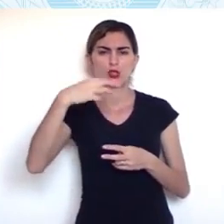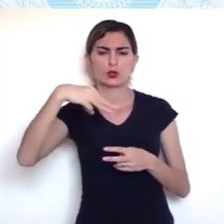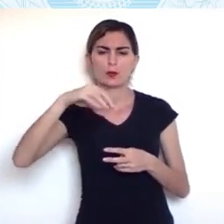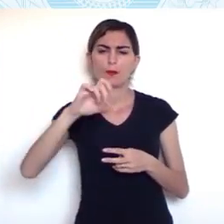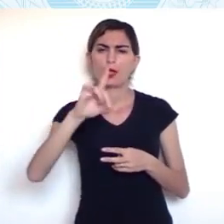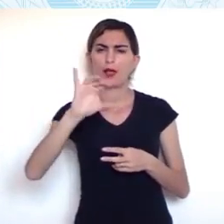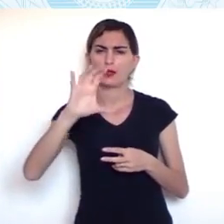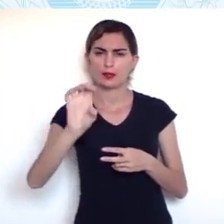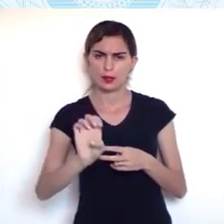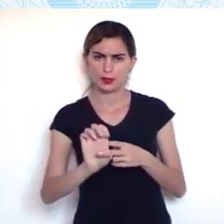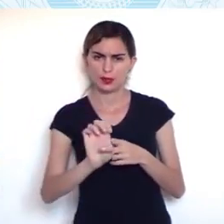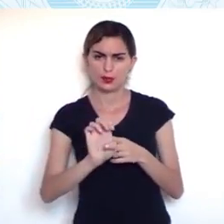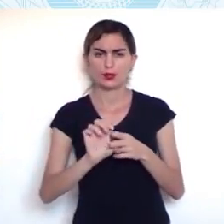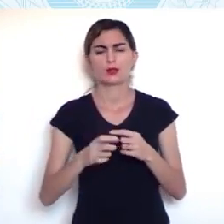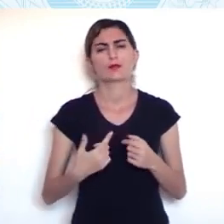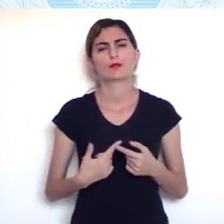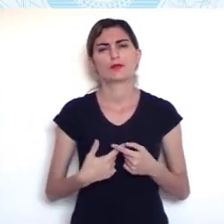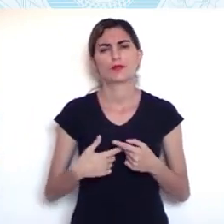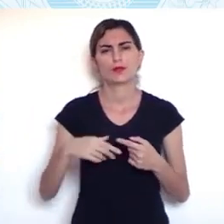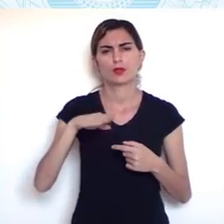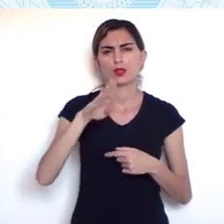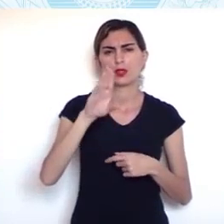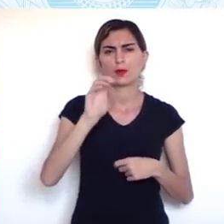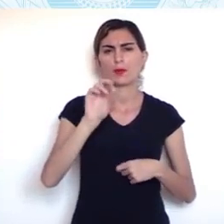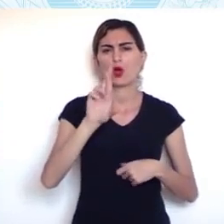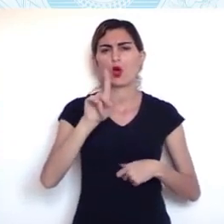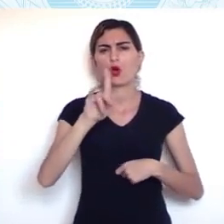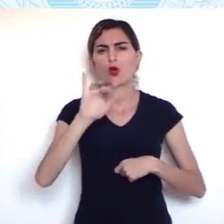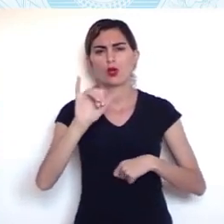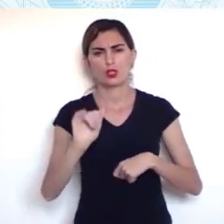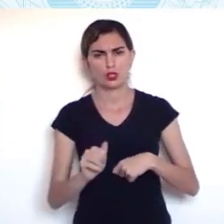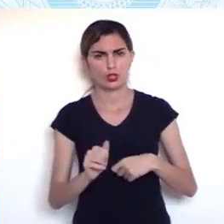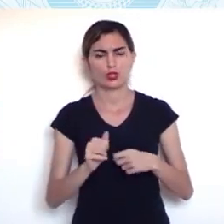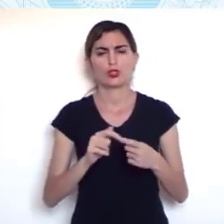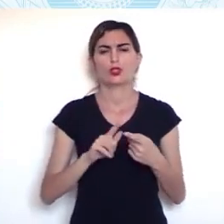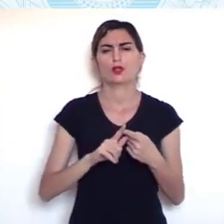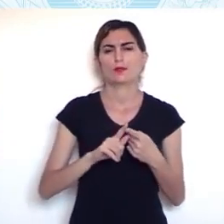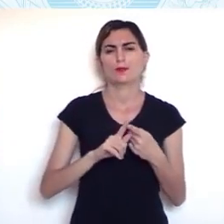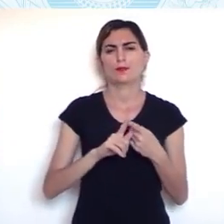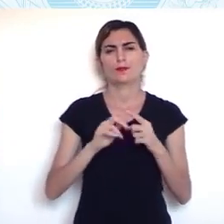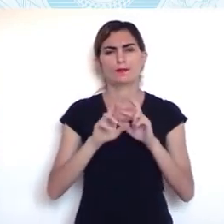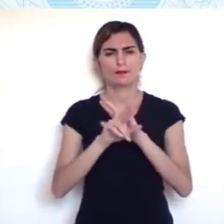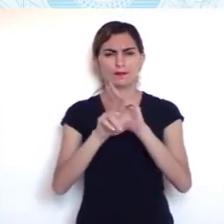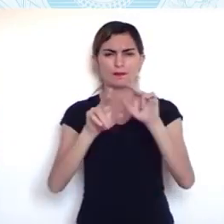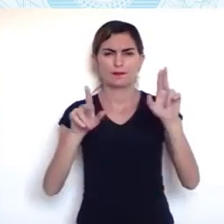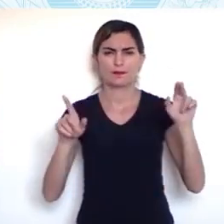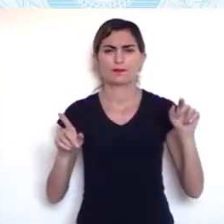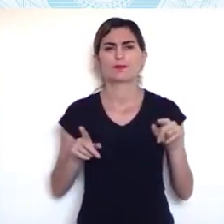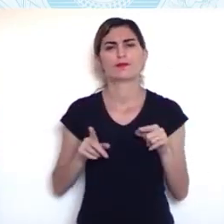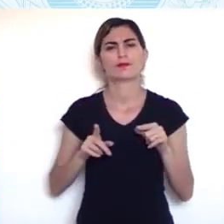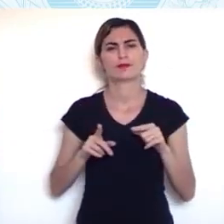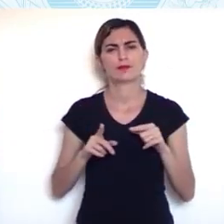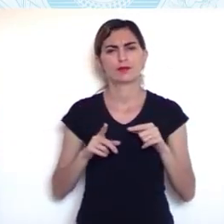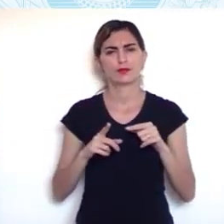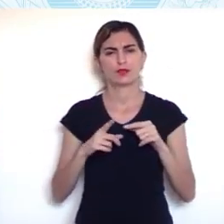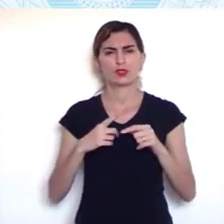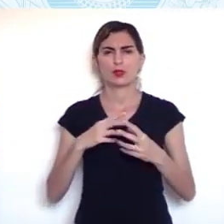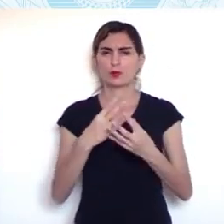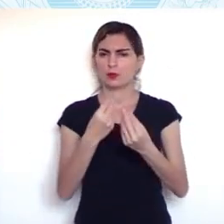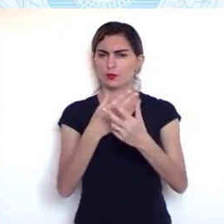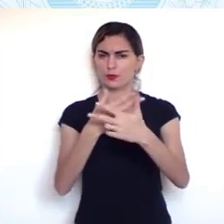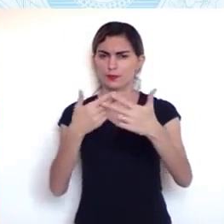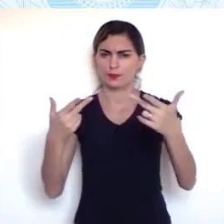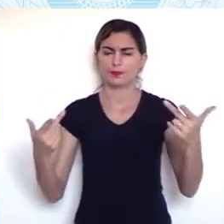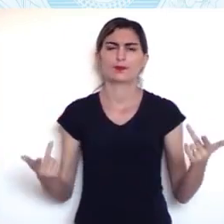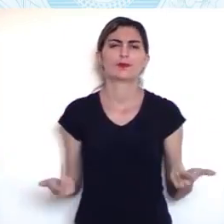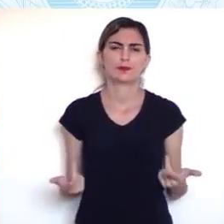família Sforza, não é isso? Família Borgia, não é isso? Aí vocês vão ter a abrangência de homens